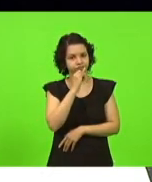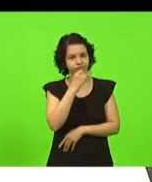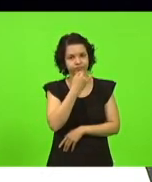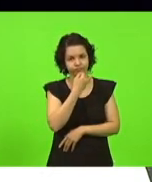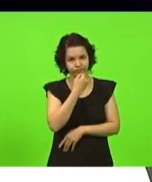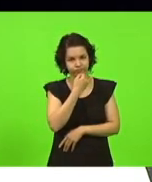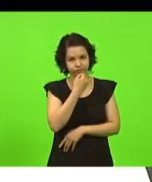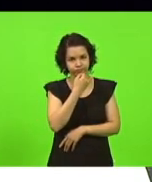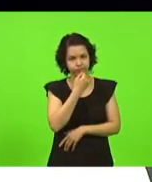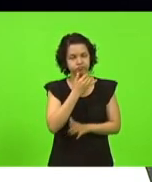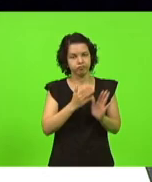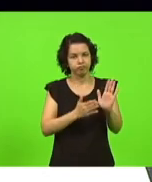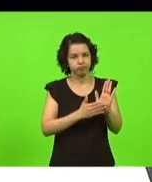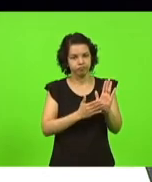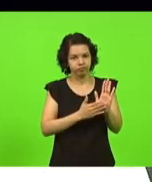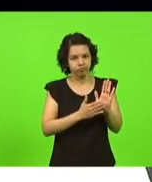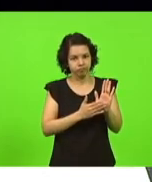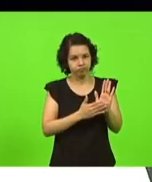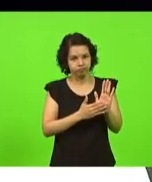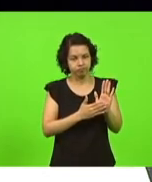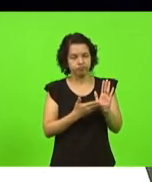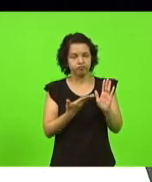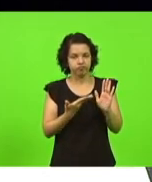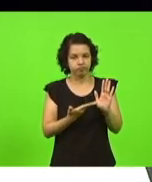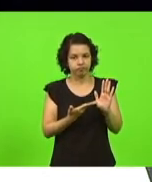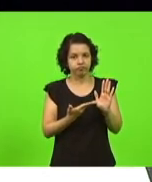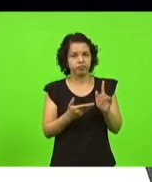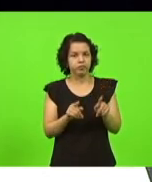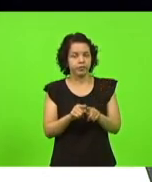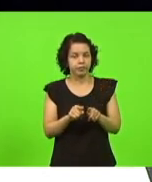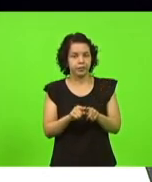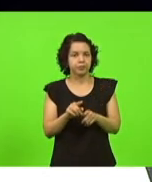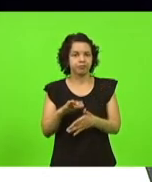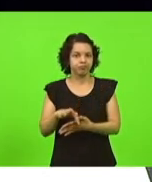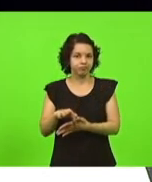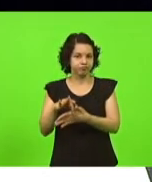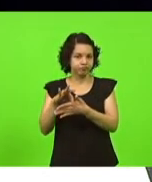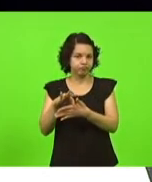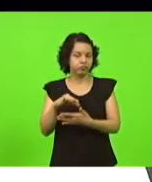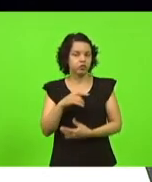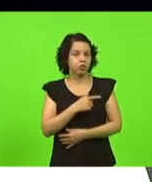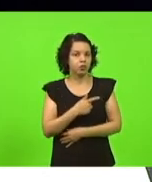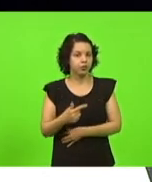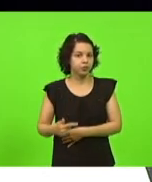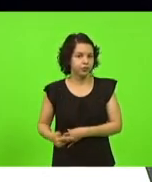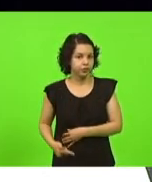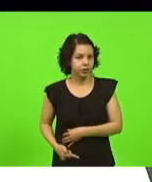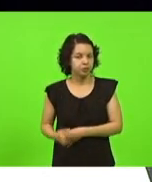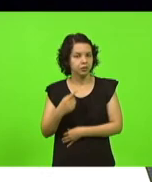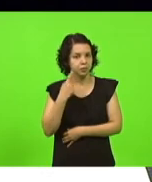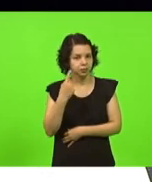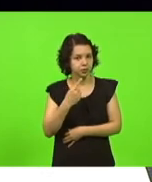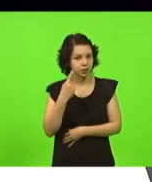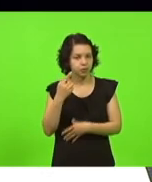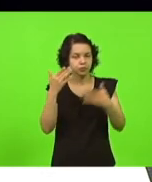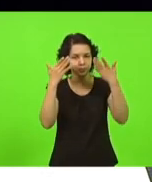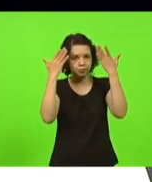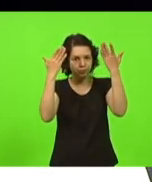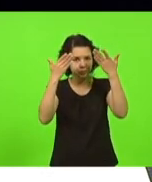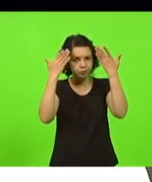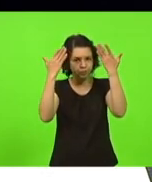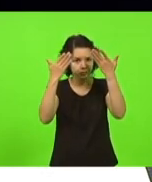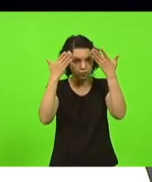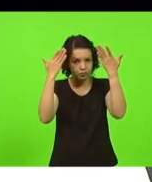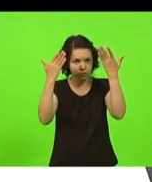Inclusive, o líder do governo, deputado Zé Milton Schaeffer, e